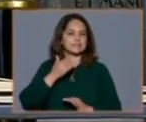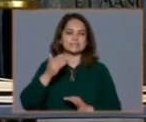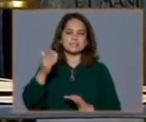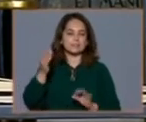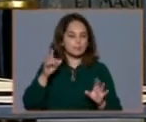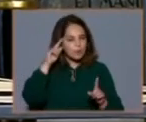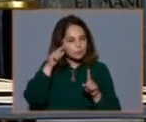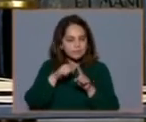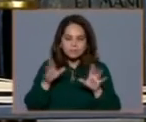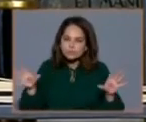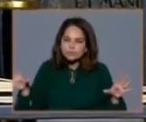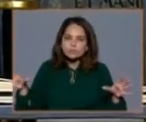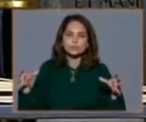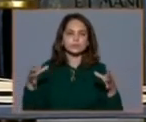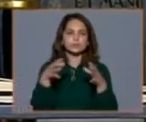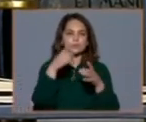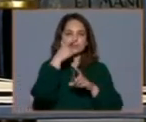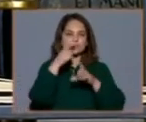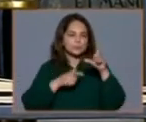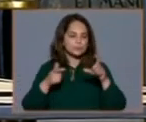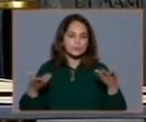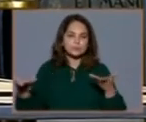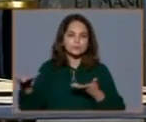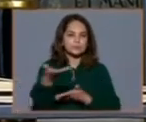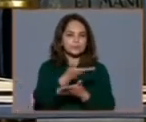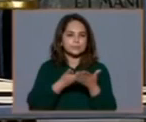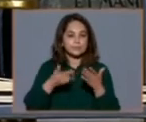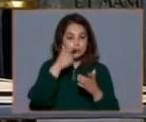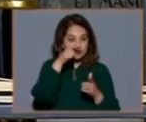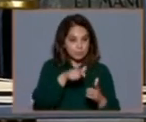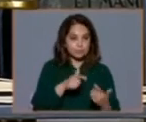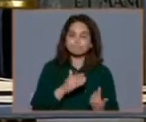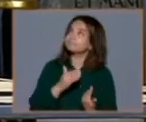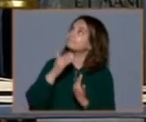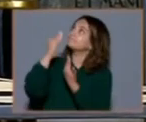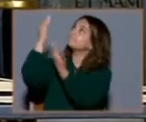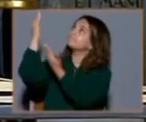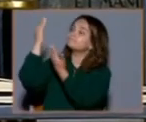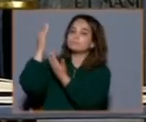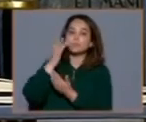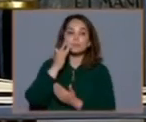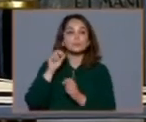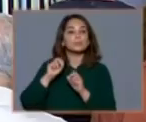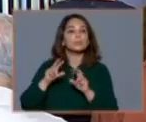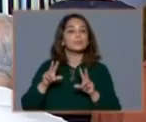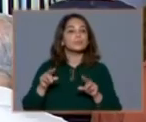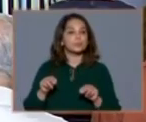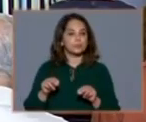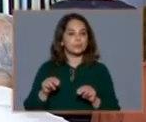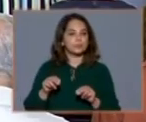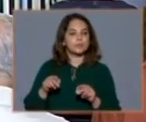povo que de um extremo ao outro da terra vos ofereça uma oblação pura. Reunidos na